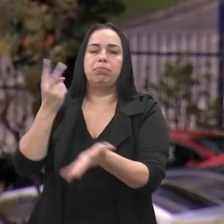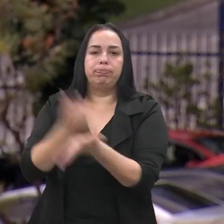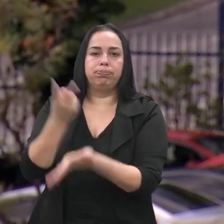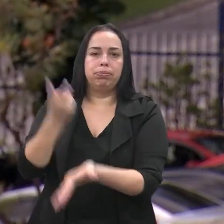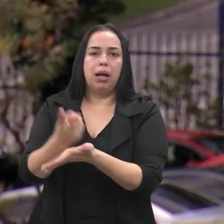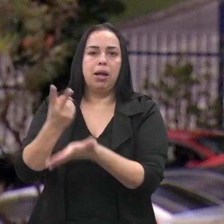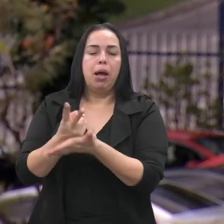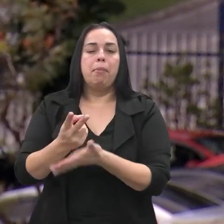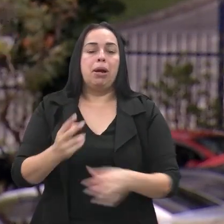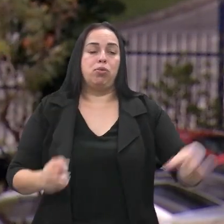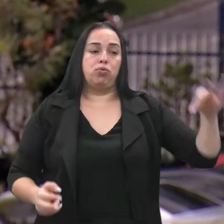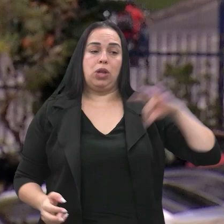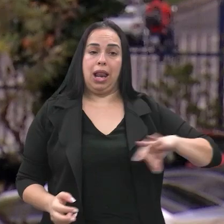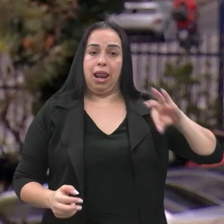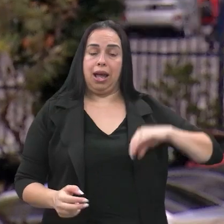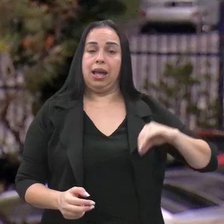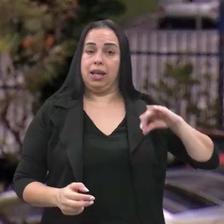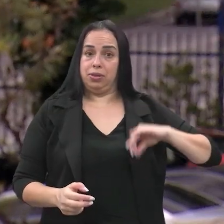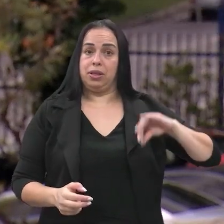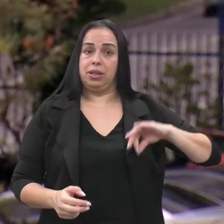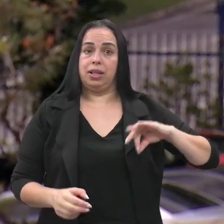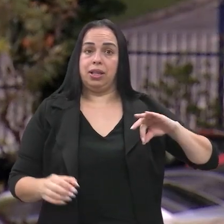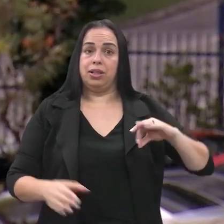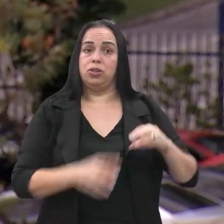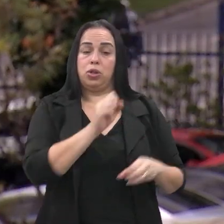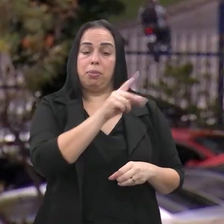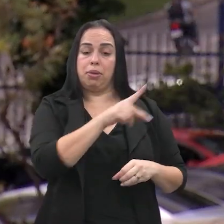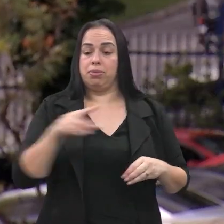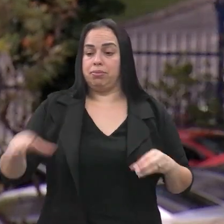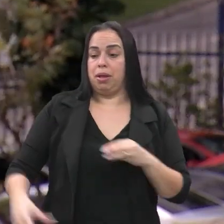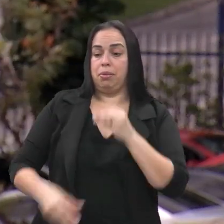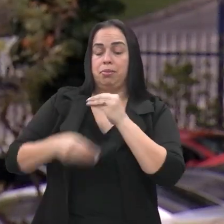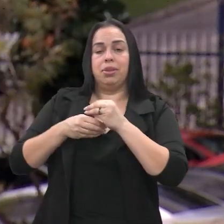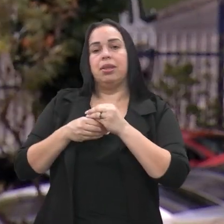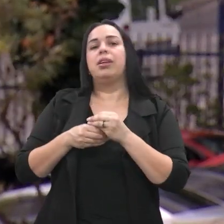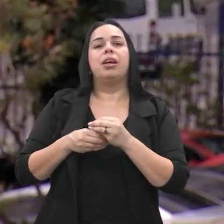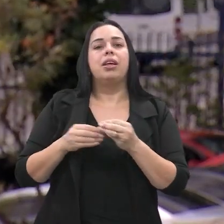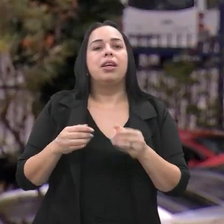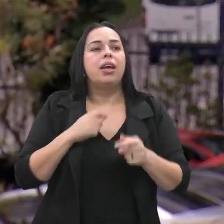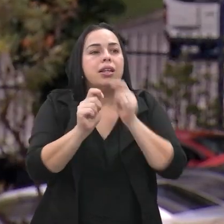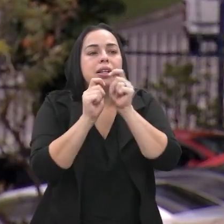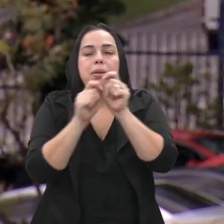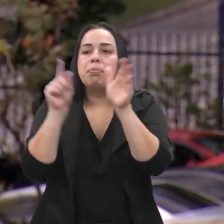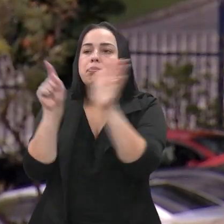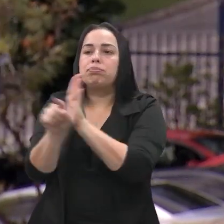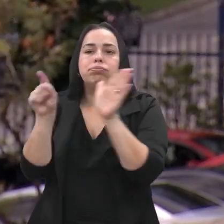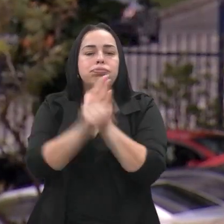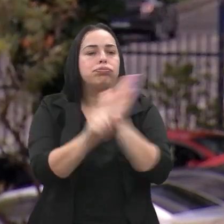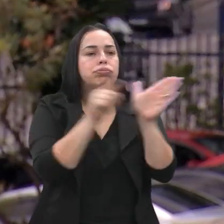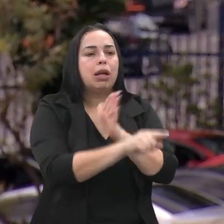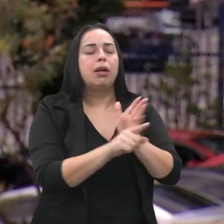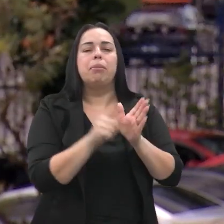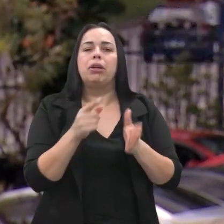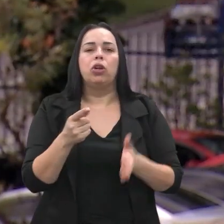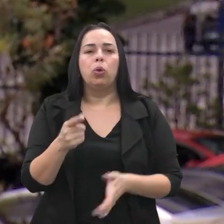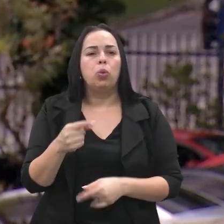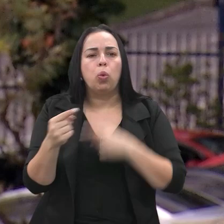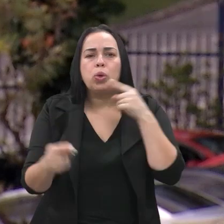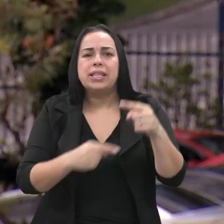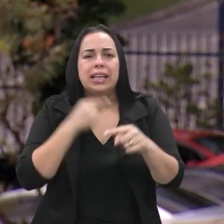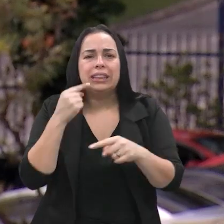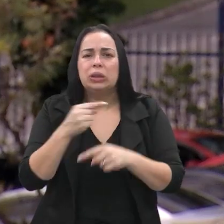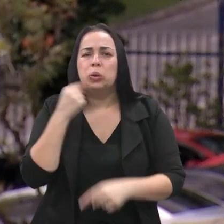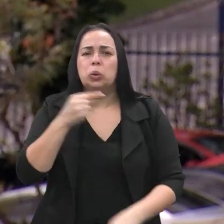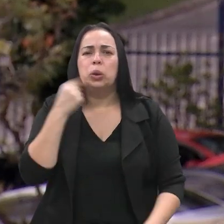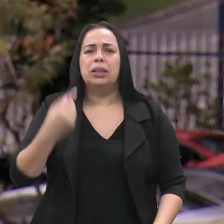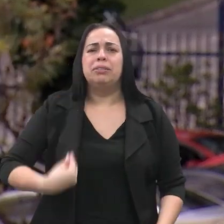após a aposentadoria para complementar a renda. Além disso, 60% dos entrevistados contam que não conseguem manter o mesmo padrão de vida